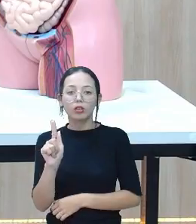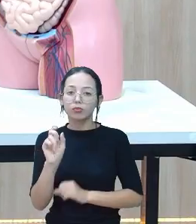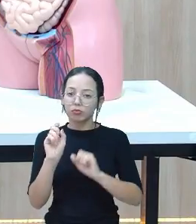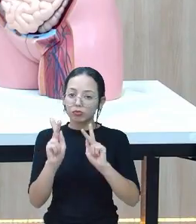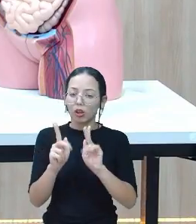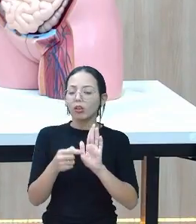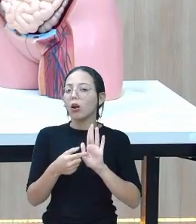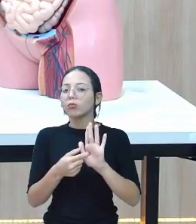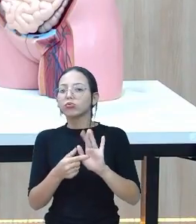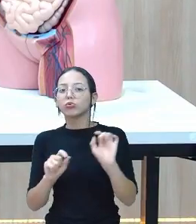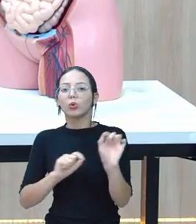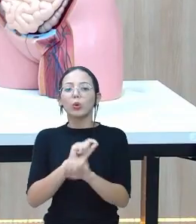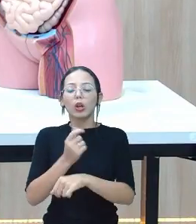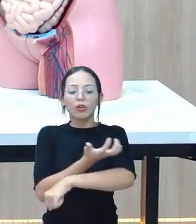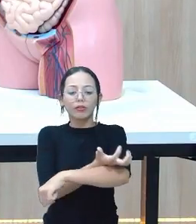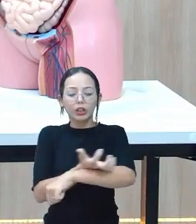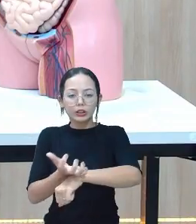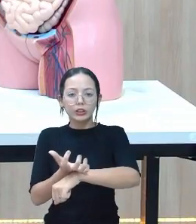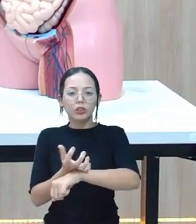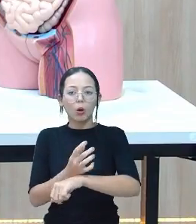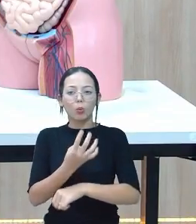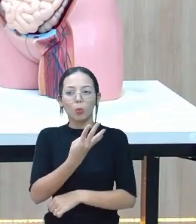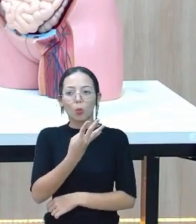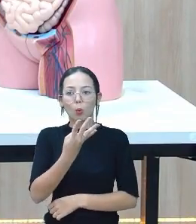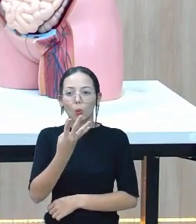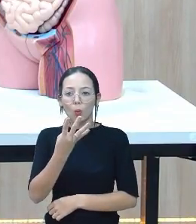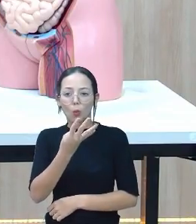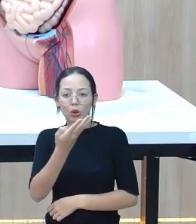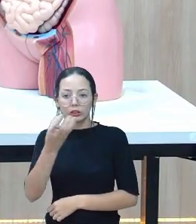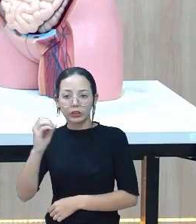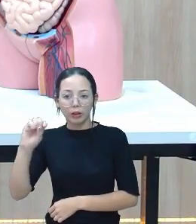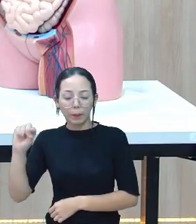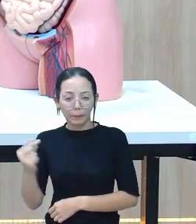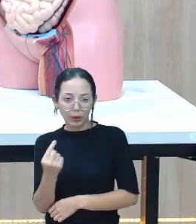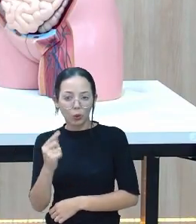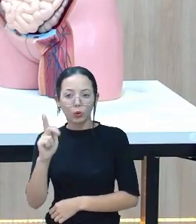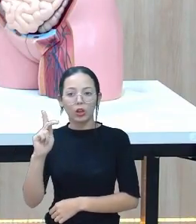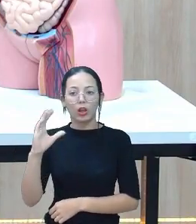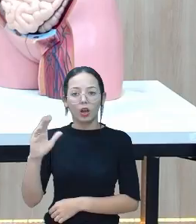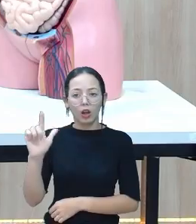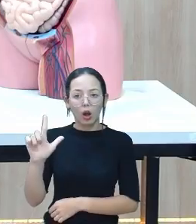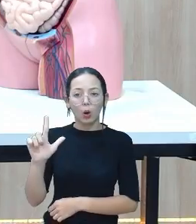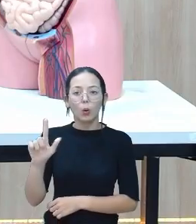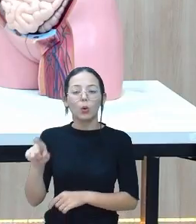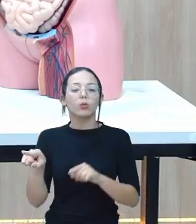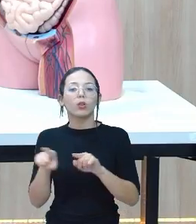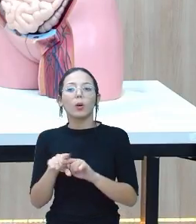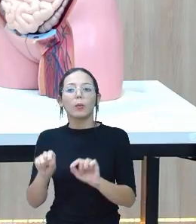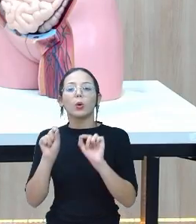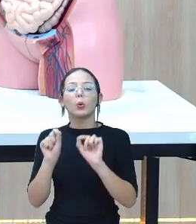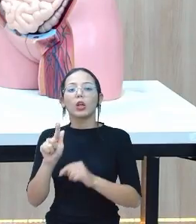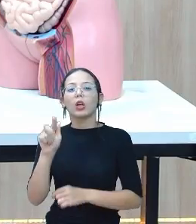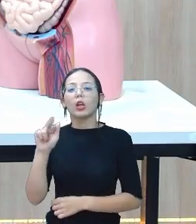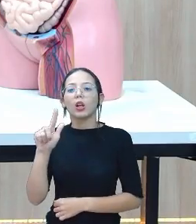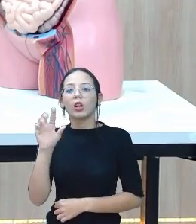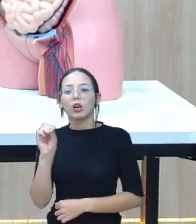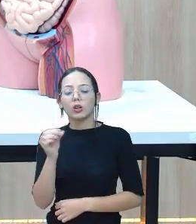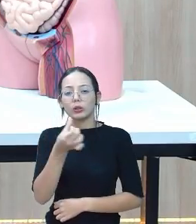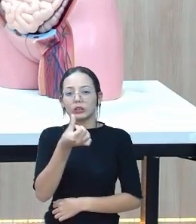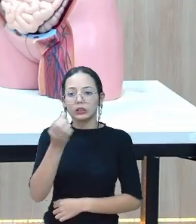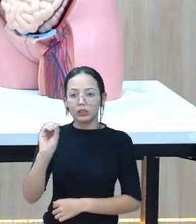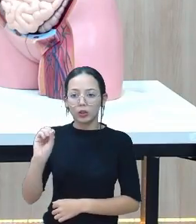Então, aqui eu coloquei o vegetal também com 400.000 quilocalorias. Coloquei um grilo,